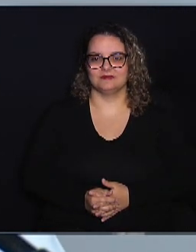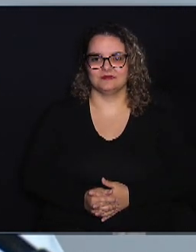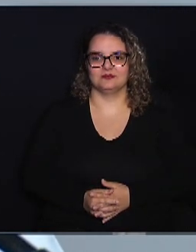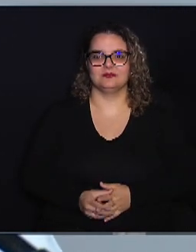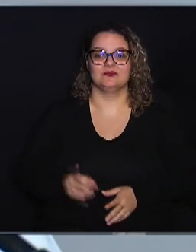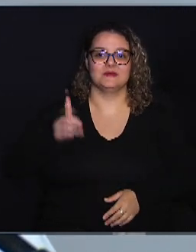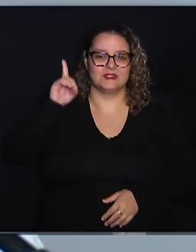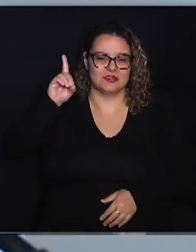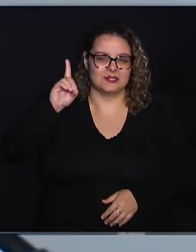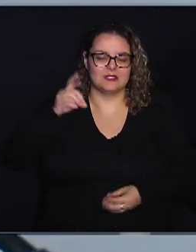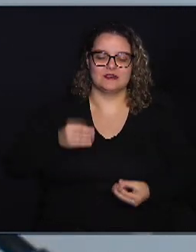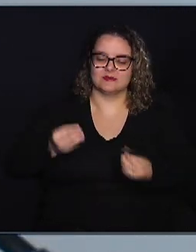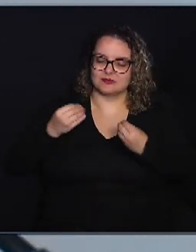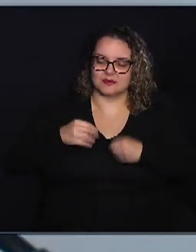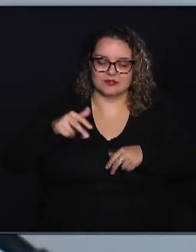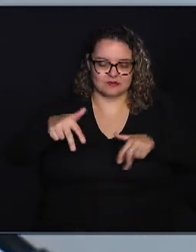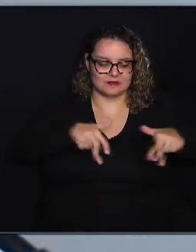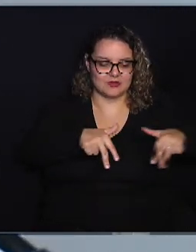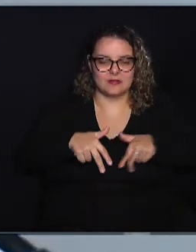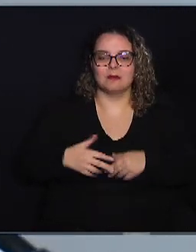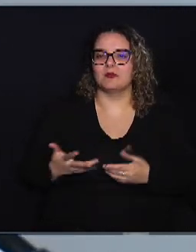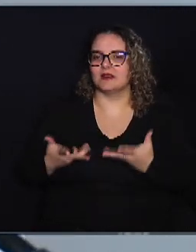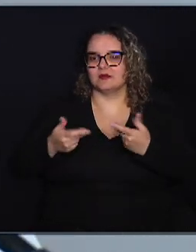colocou essas pessoas maravilhosas na minha vida, né?